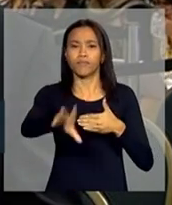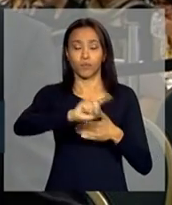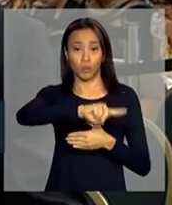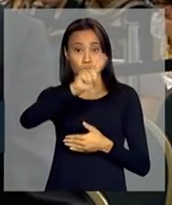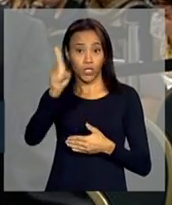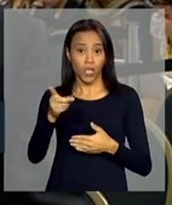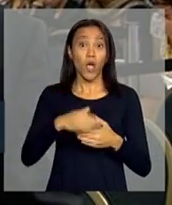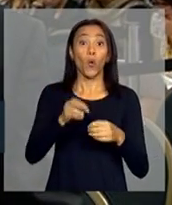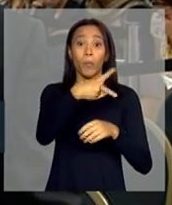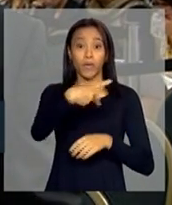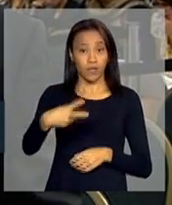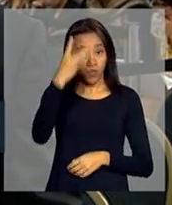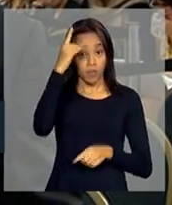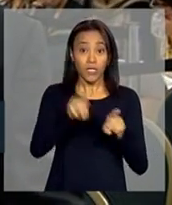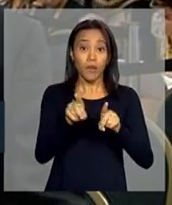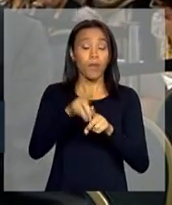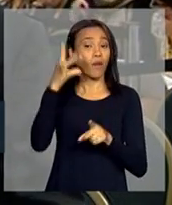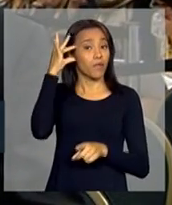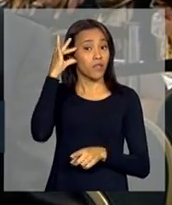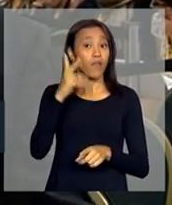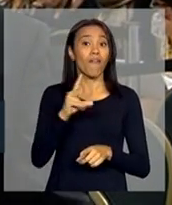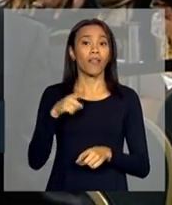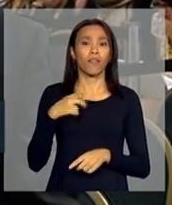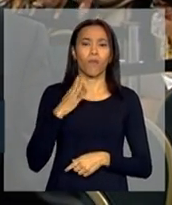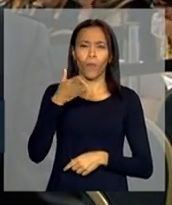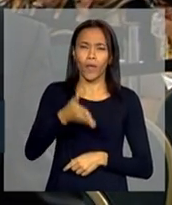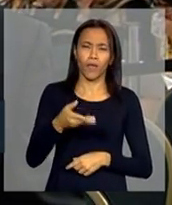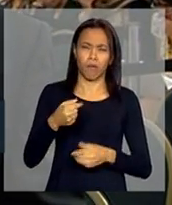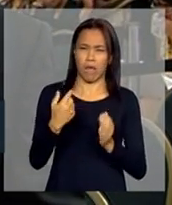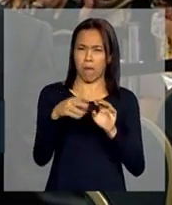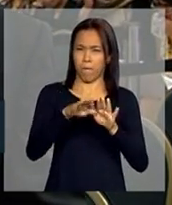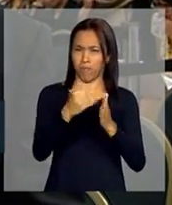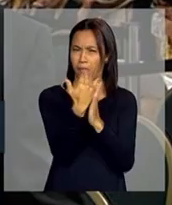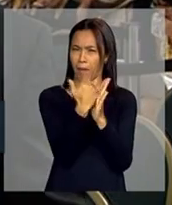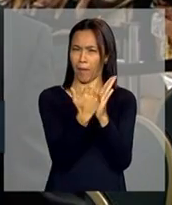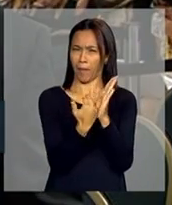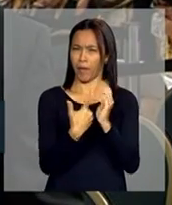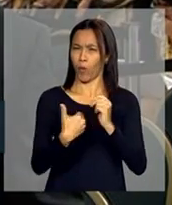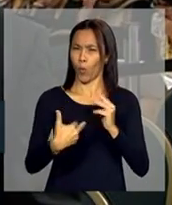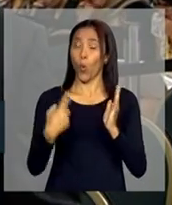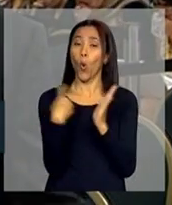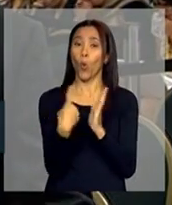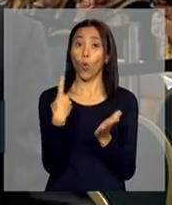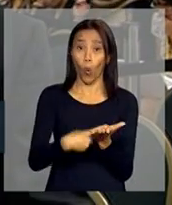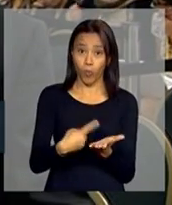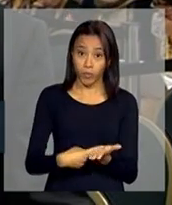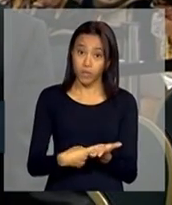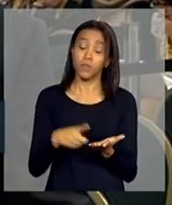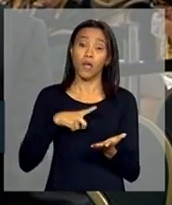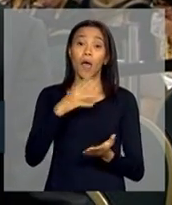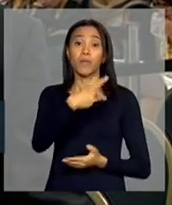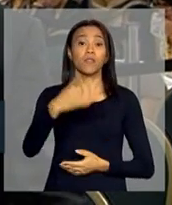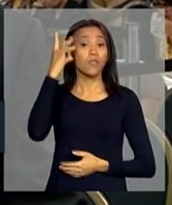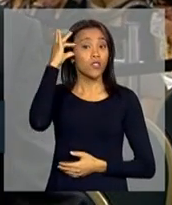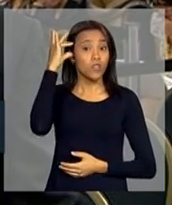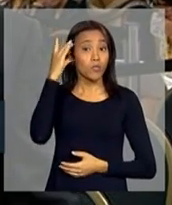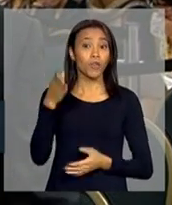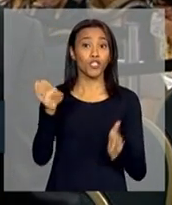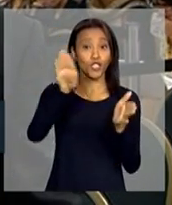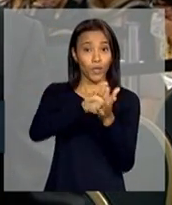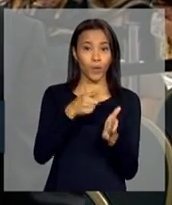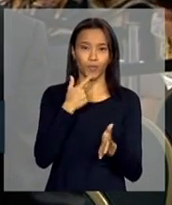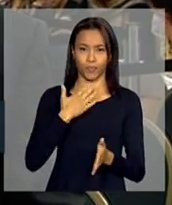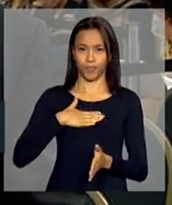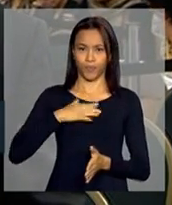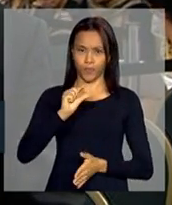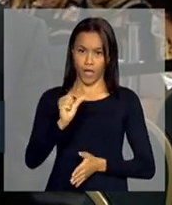russef e o presidente da Alemanha participam de uma extensa agenda que envolve uma série de encontros a presidenta de uma russef chegou agora a